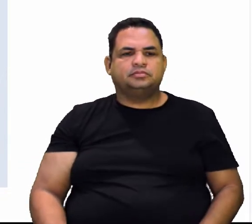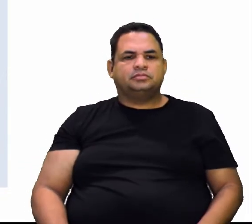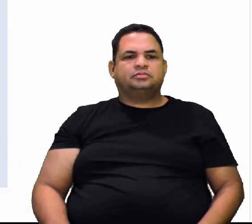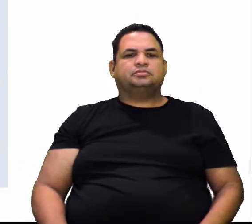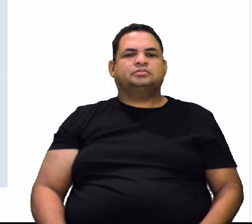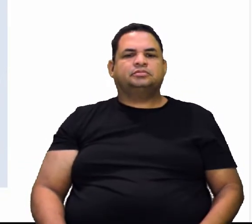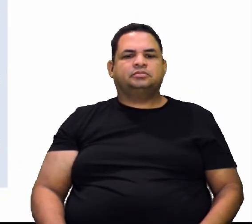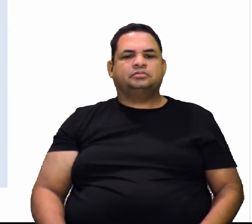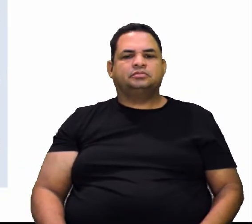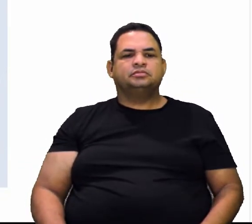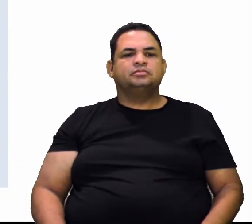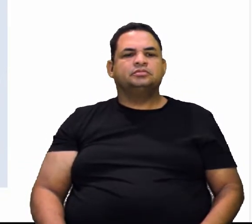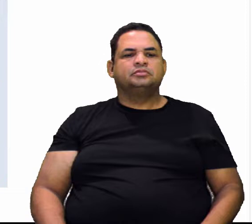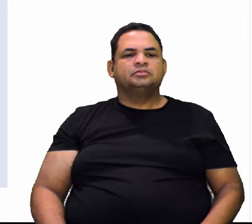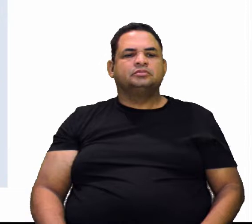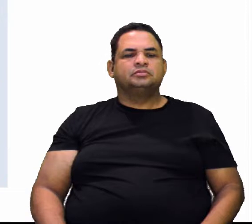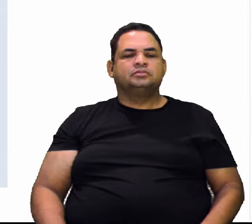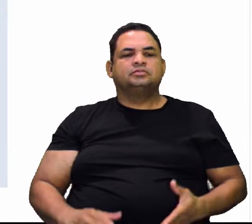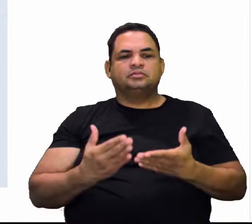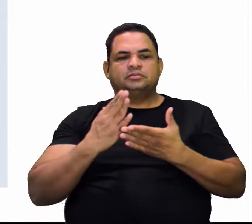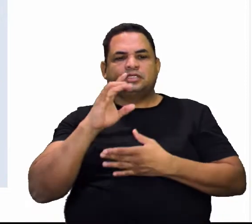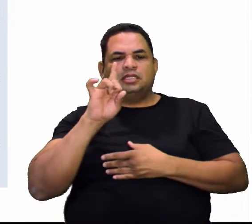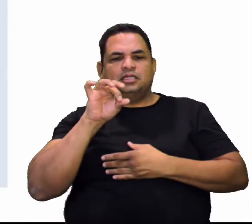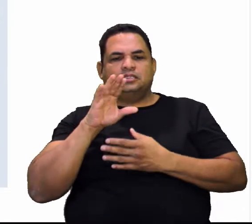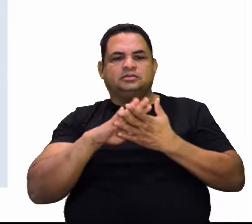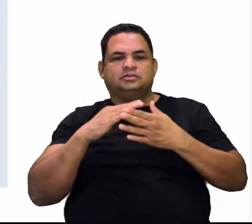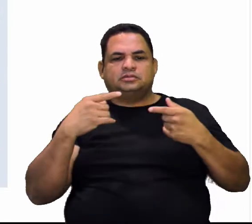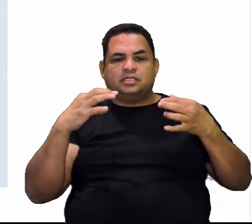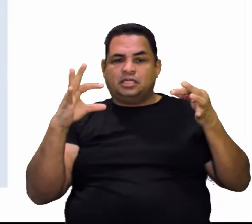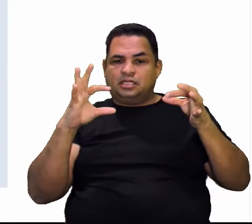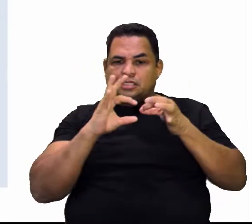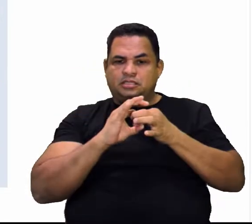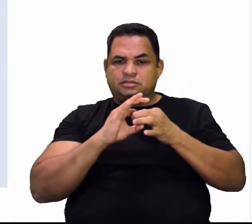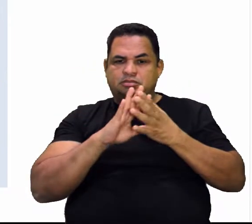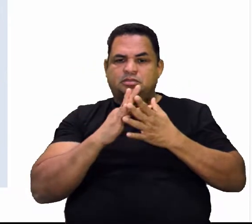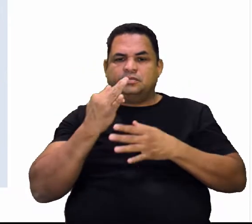e quem eram esses clientes, que eram ligados ao patrício,